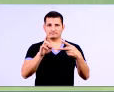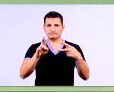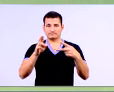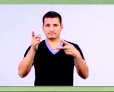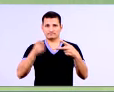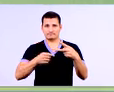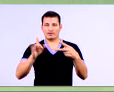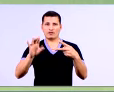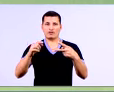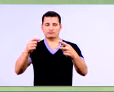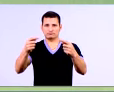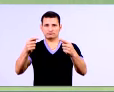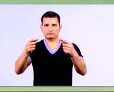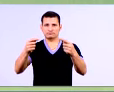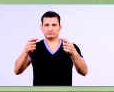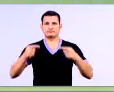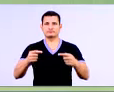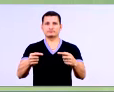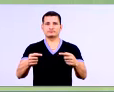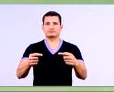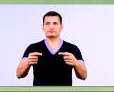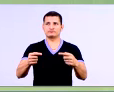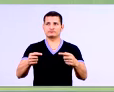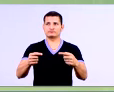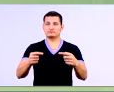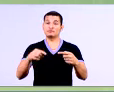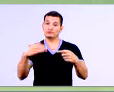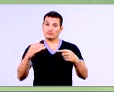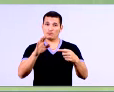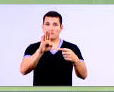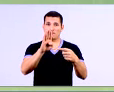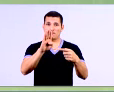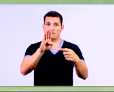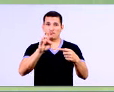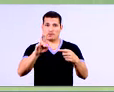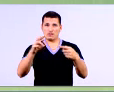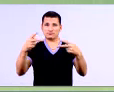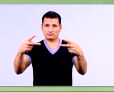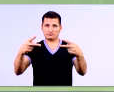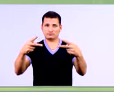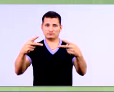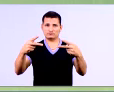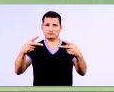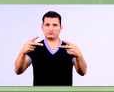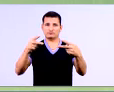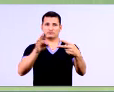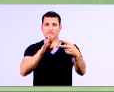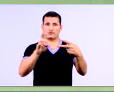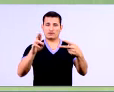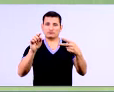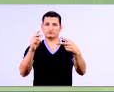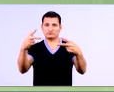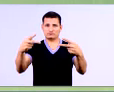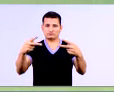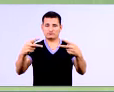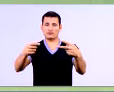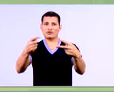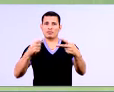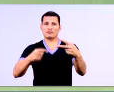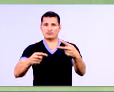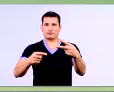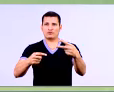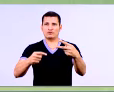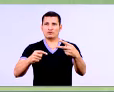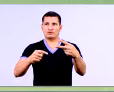componente de quebra de linha. Então, quando o BR está aqui na tela, significa que o que vier depois dele vai